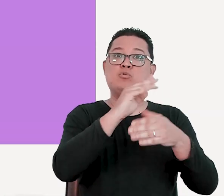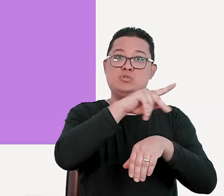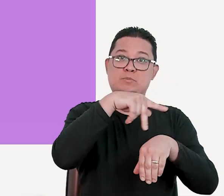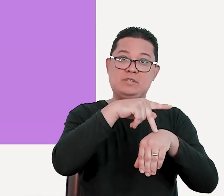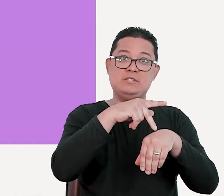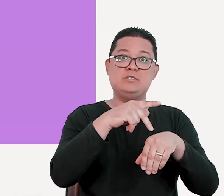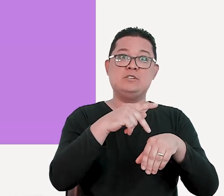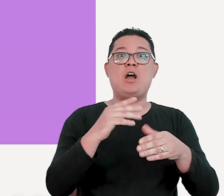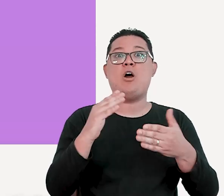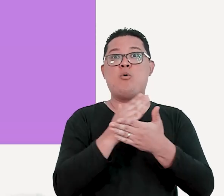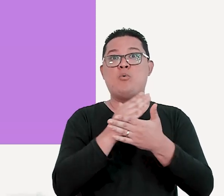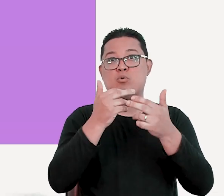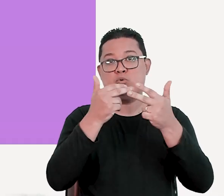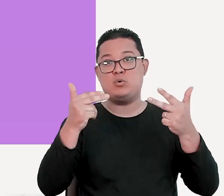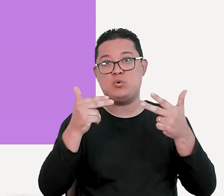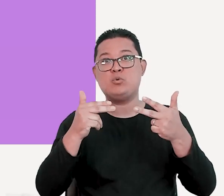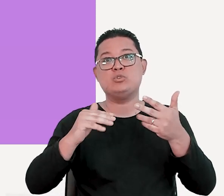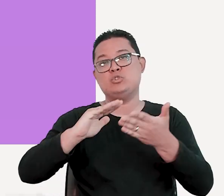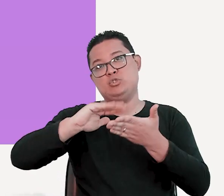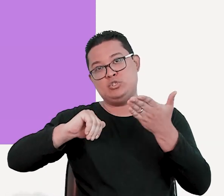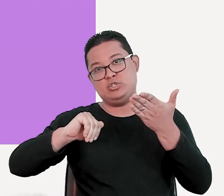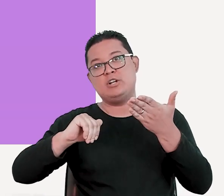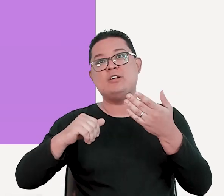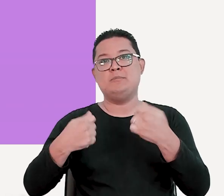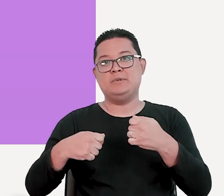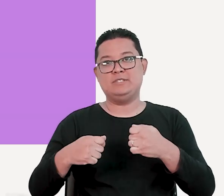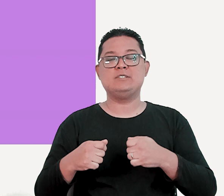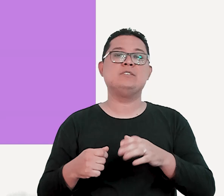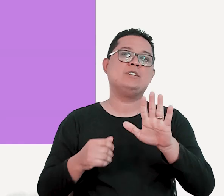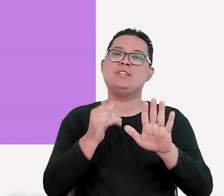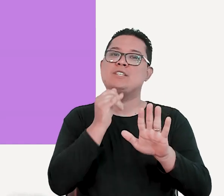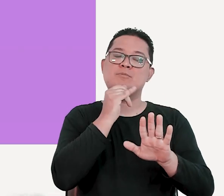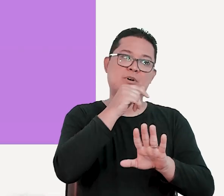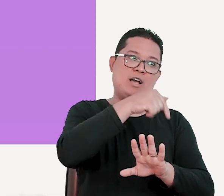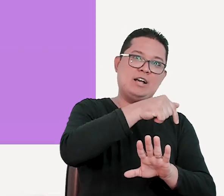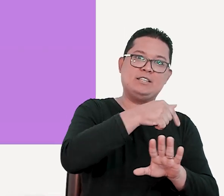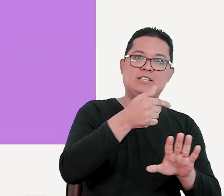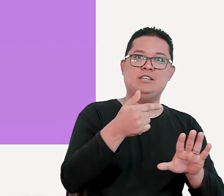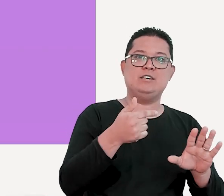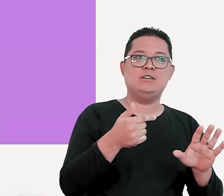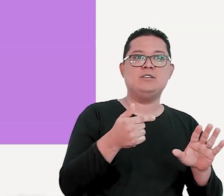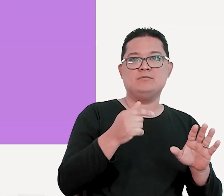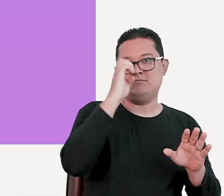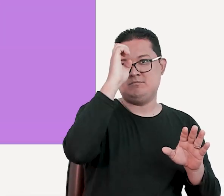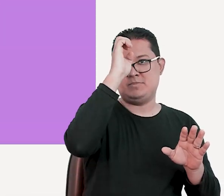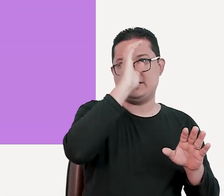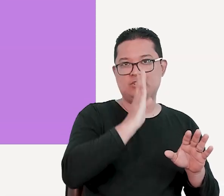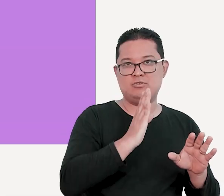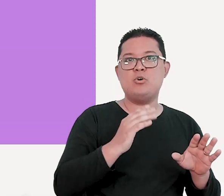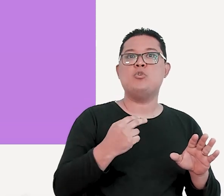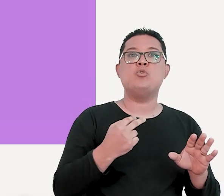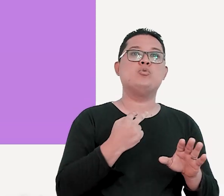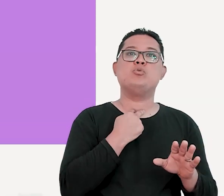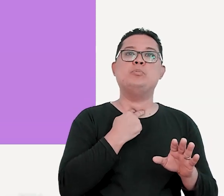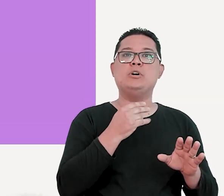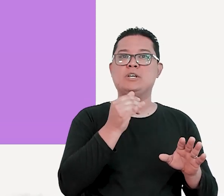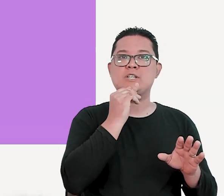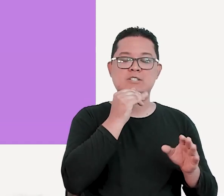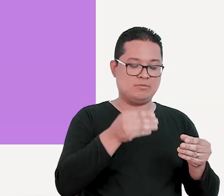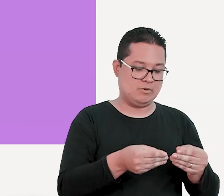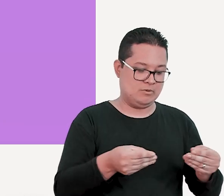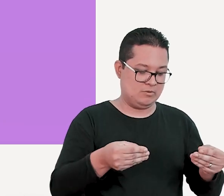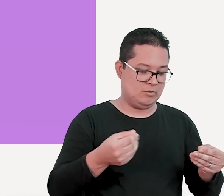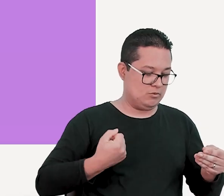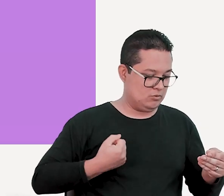no Brasil não é permitido bingo e cassino, mas em outros países pode, então os produtos de bingo e cassino não vêm aqui para o